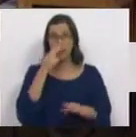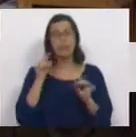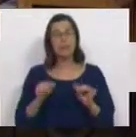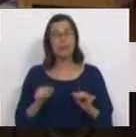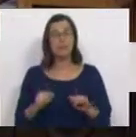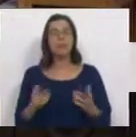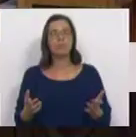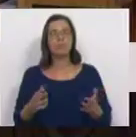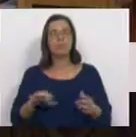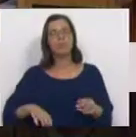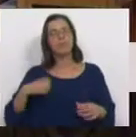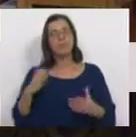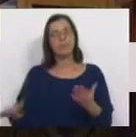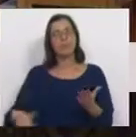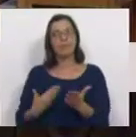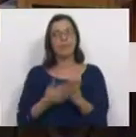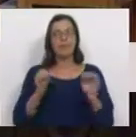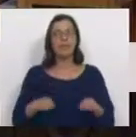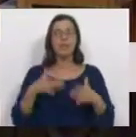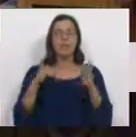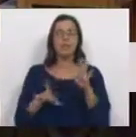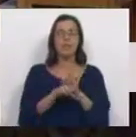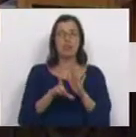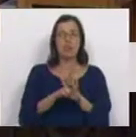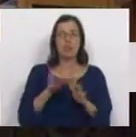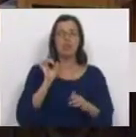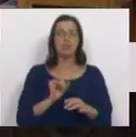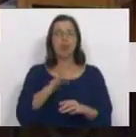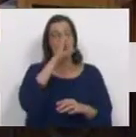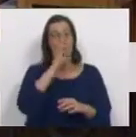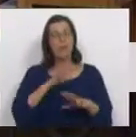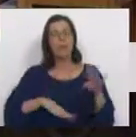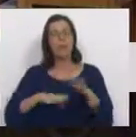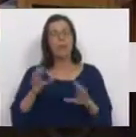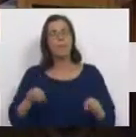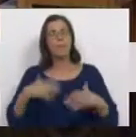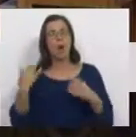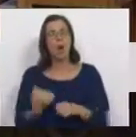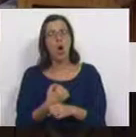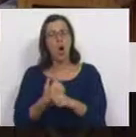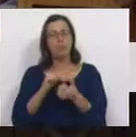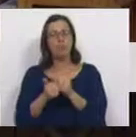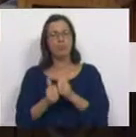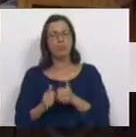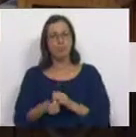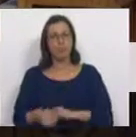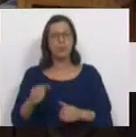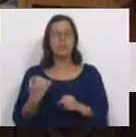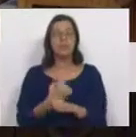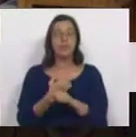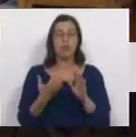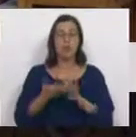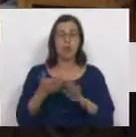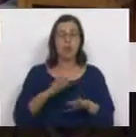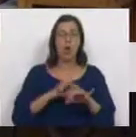nesse sentido que os Verdes apresentam uma iniciativa legislativa para que o Governo proceda ao início das obras de reabilitação no serviço de